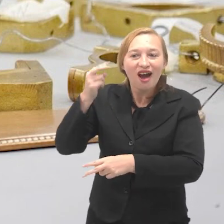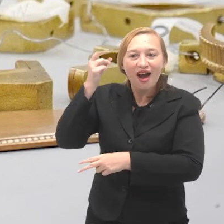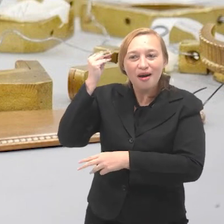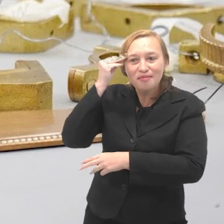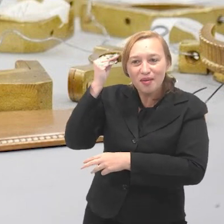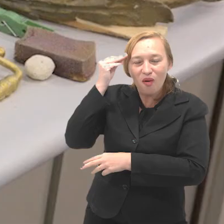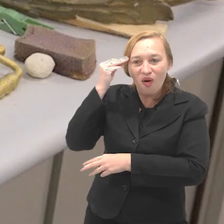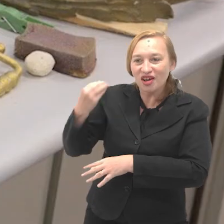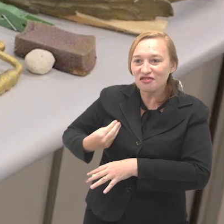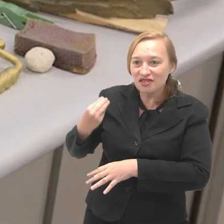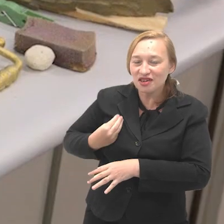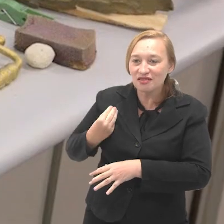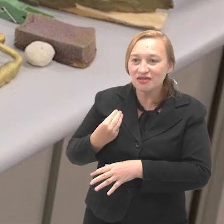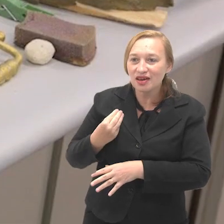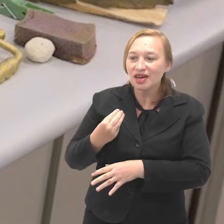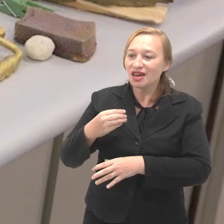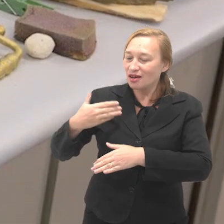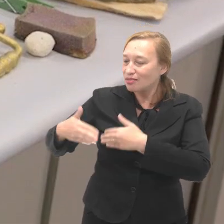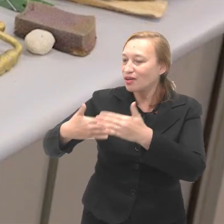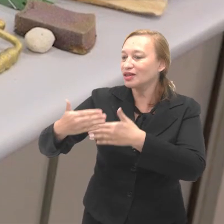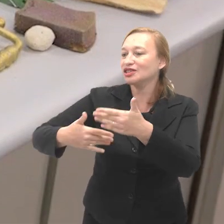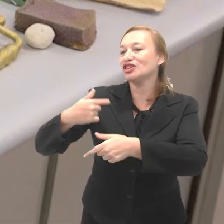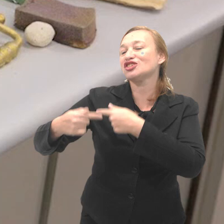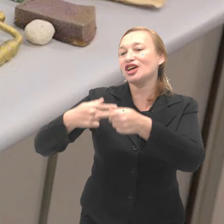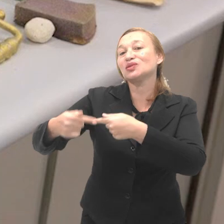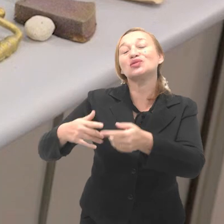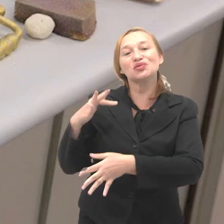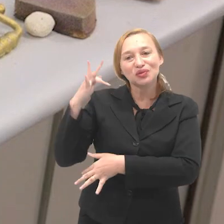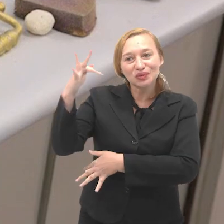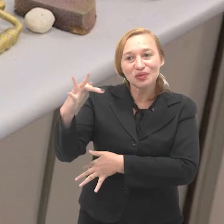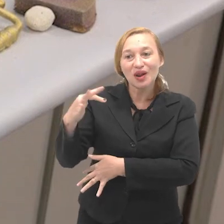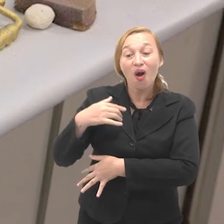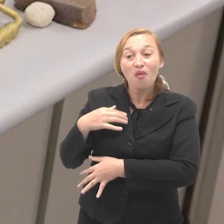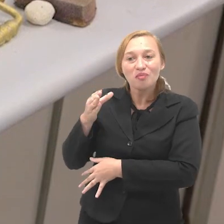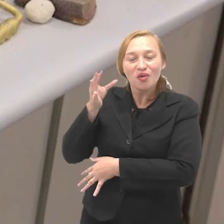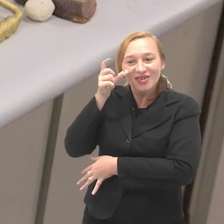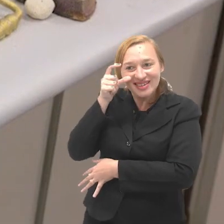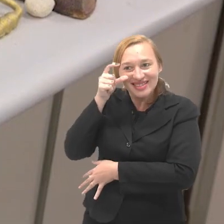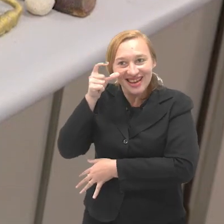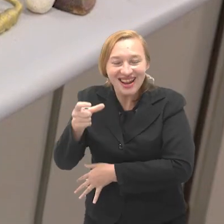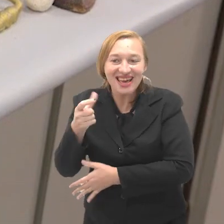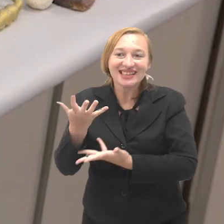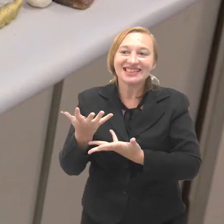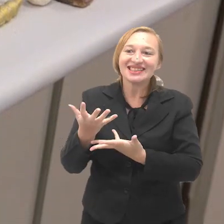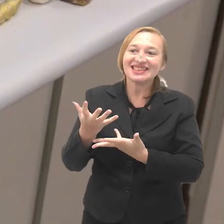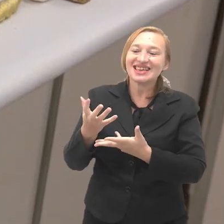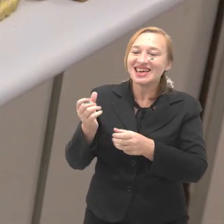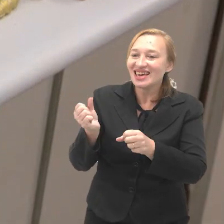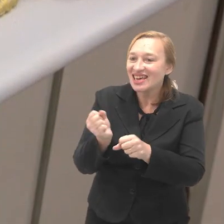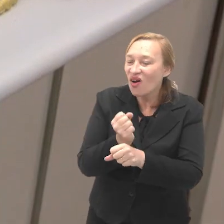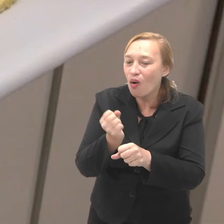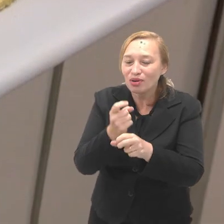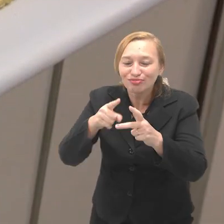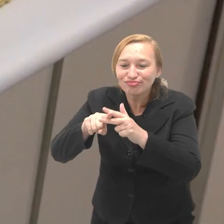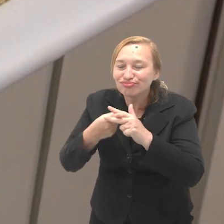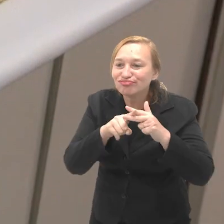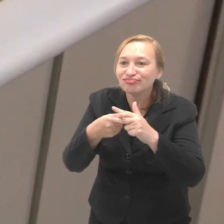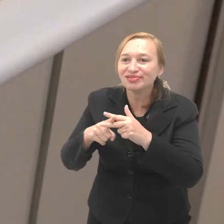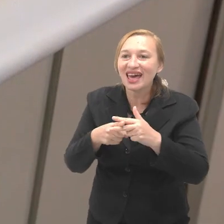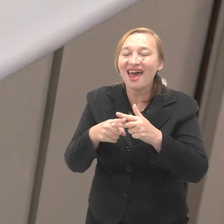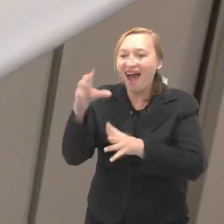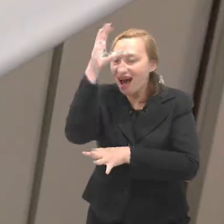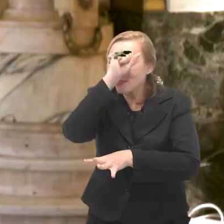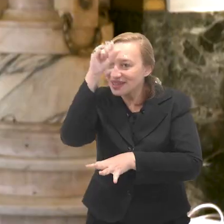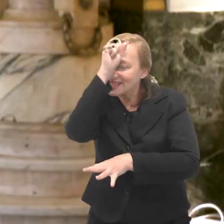memória viva, isso, de certa forma, é um legado que vai se ficar para as próximas gerações. O meu interesse em participar, em